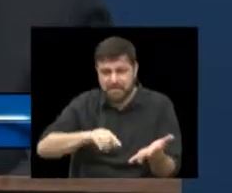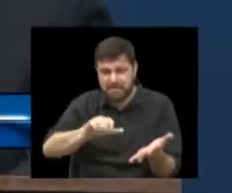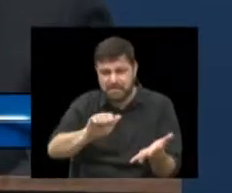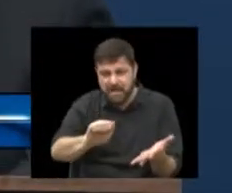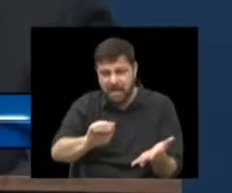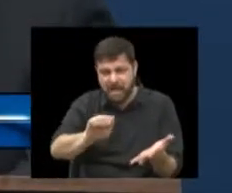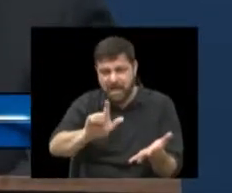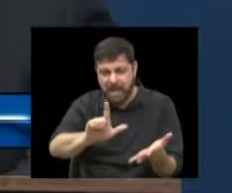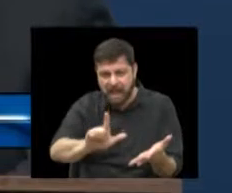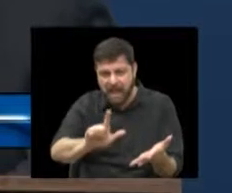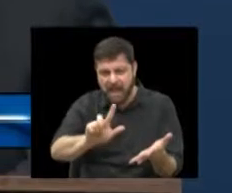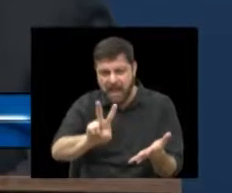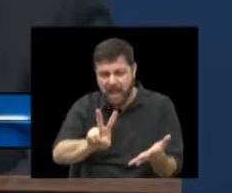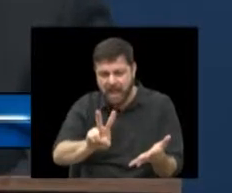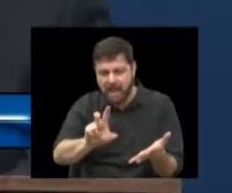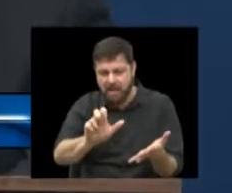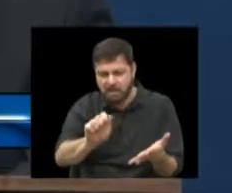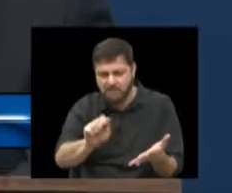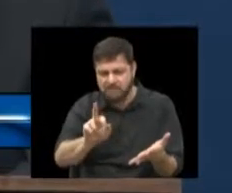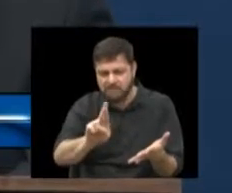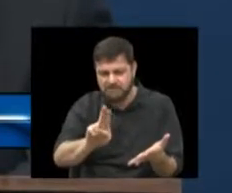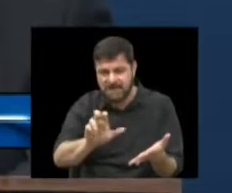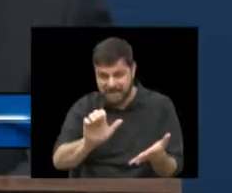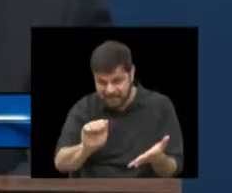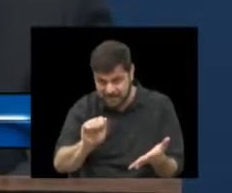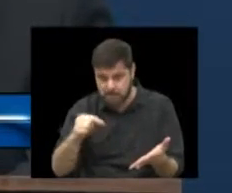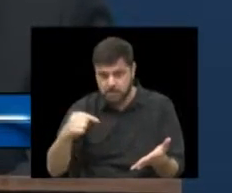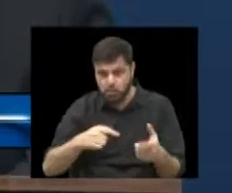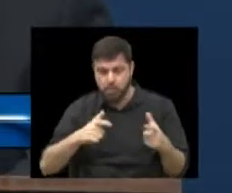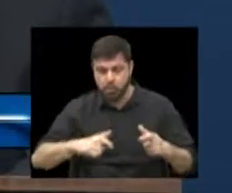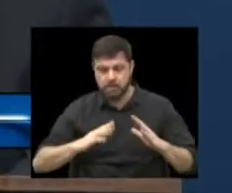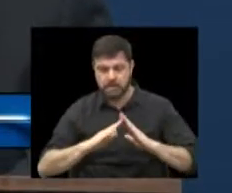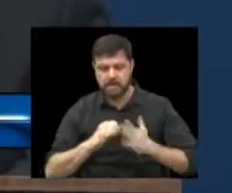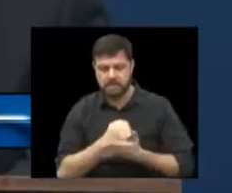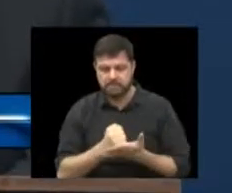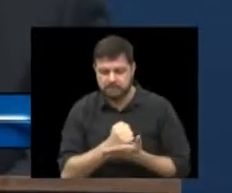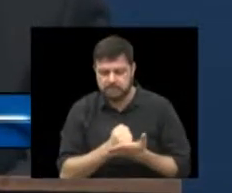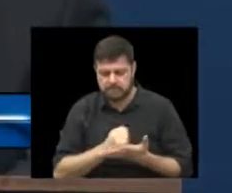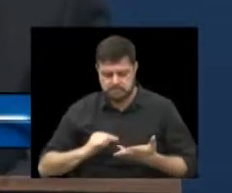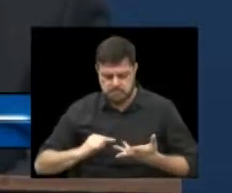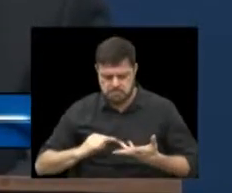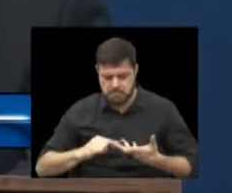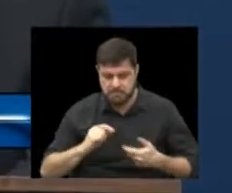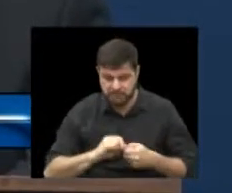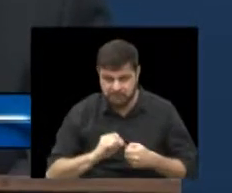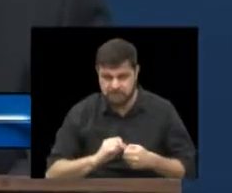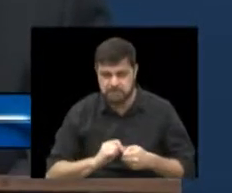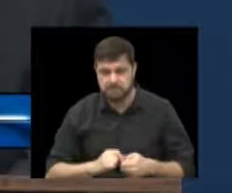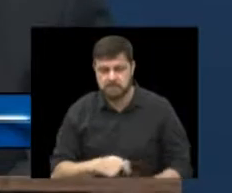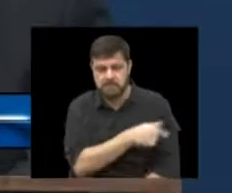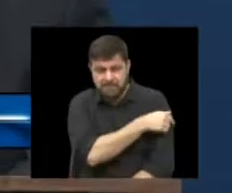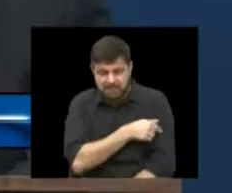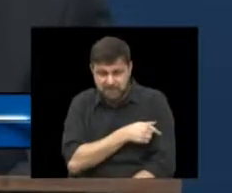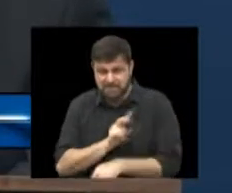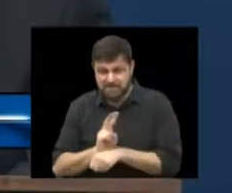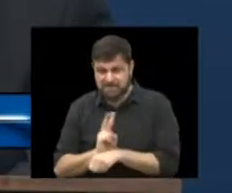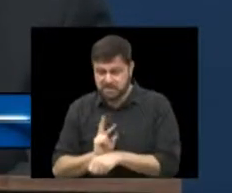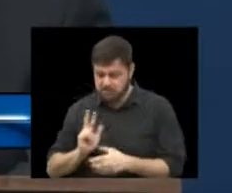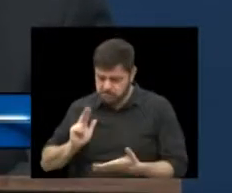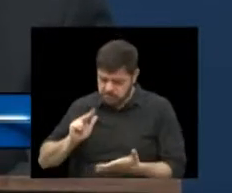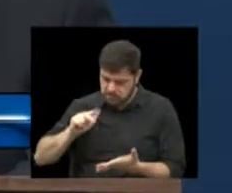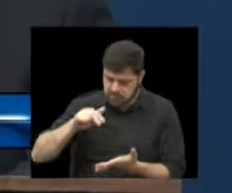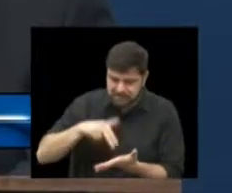ano. Às vezes, a farmácia faz todos os procedimentos e a fiscalização demora tanto para